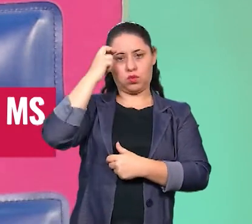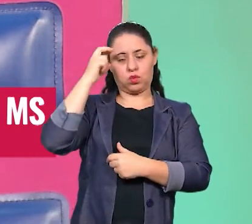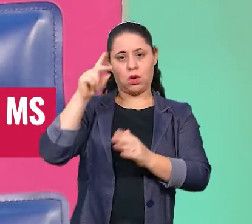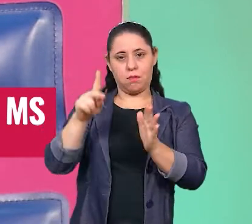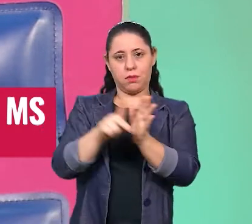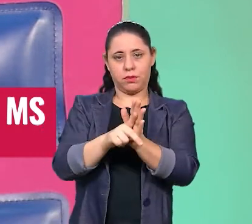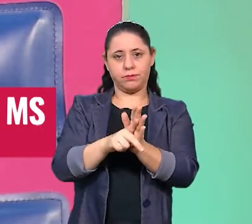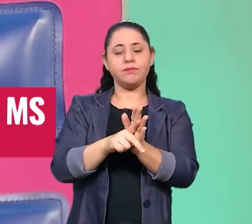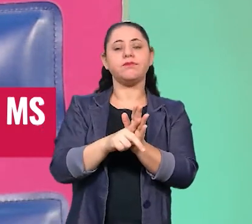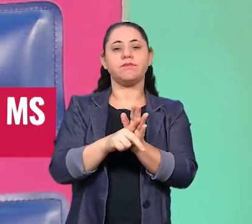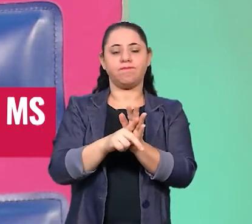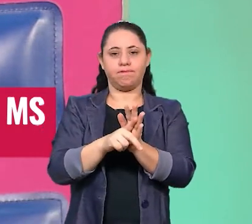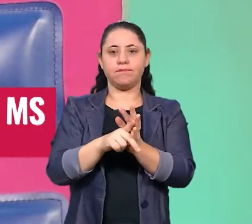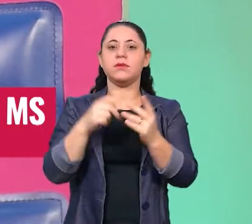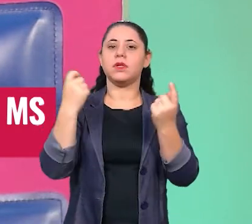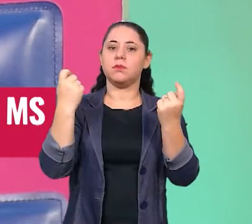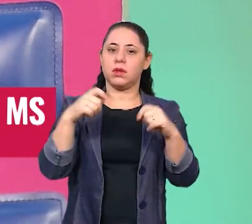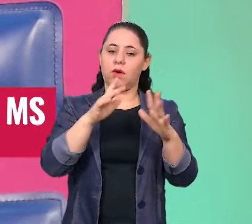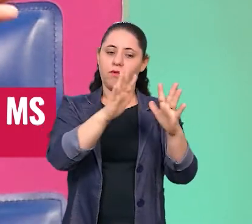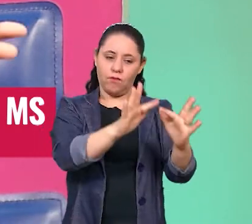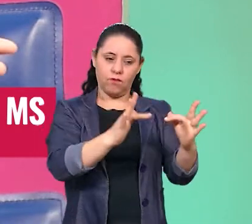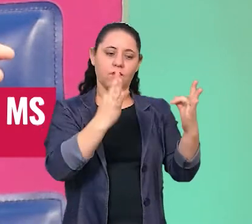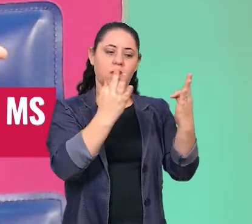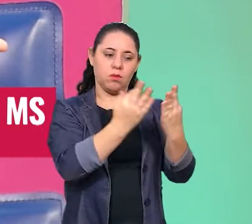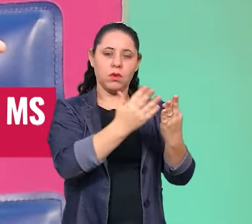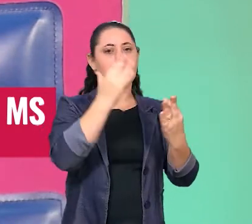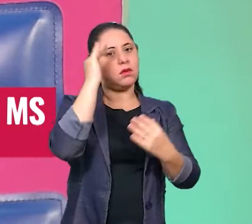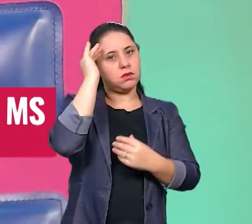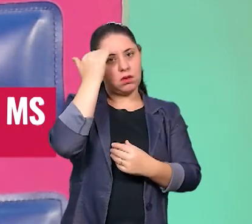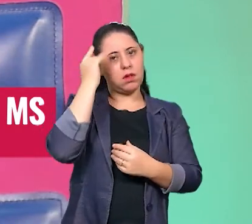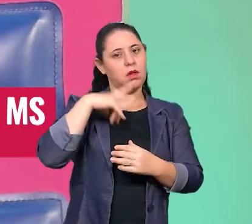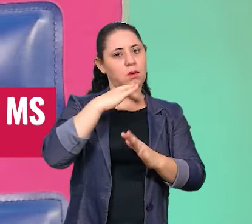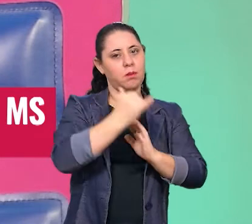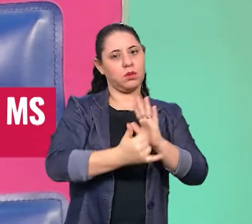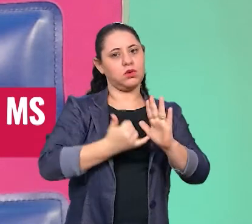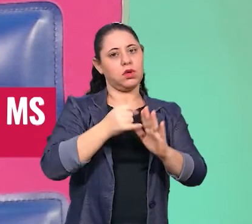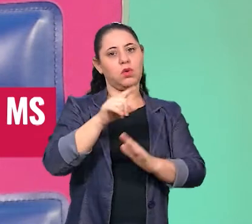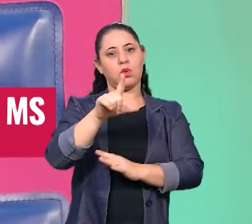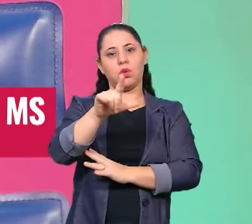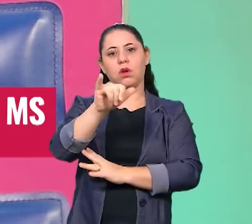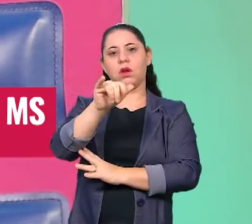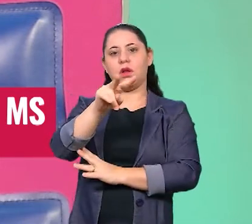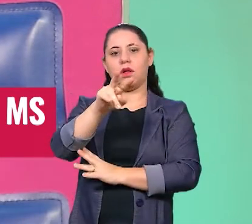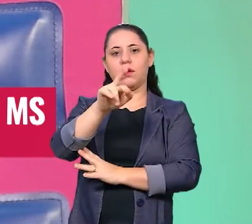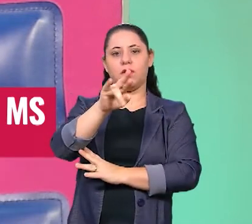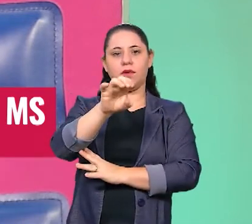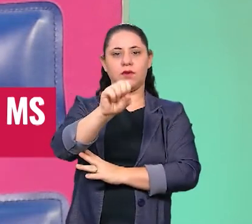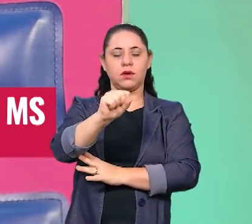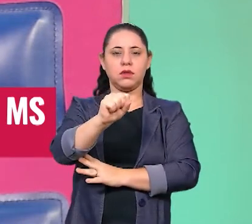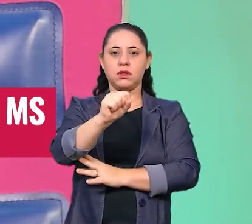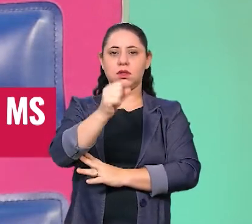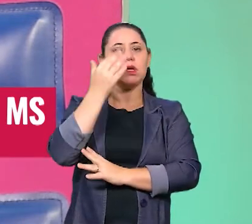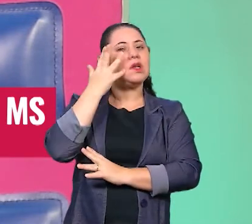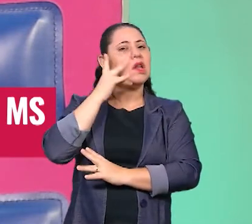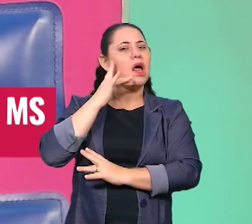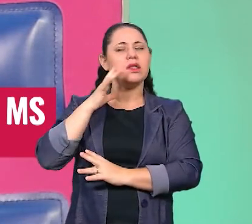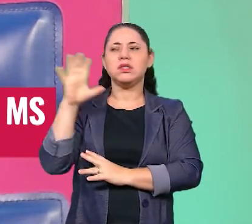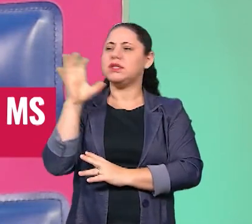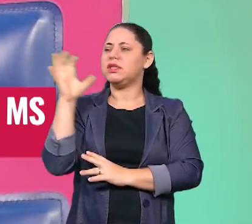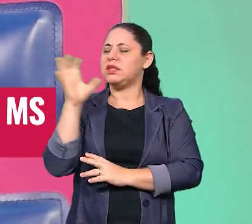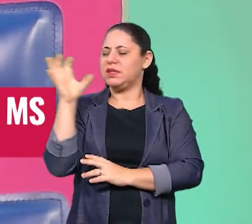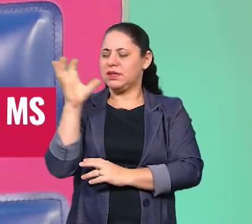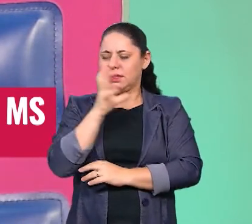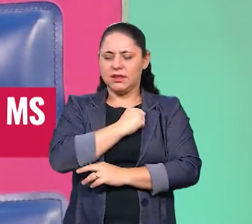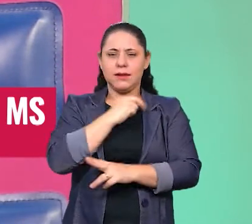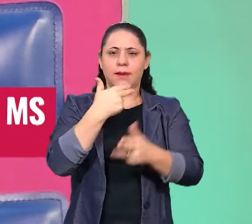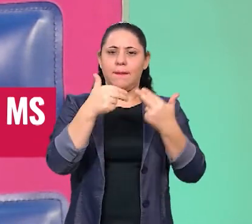que as famílias entendam. Nós temos lá no Projeto Livres, por exemplo, crianças que são apaixonadas por música, né? Que